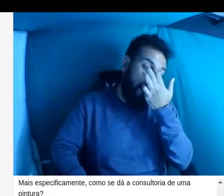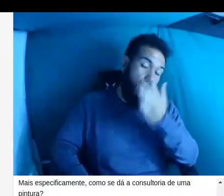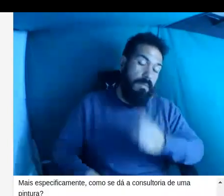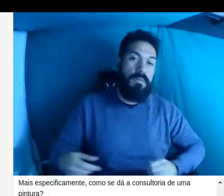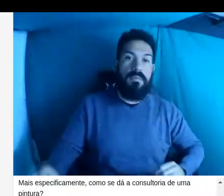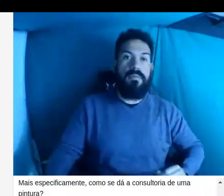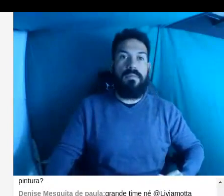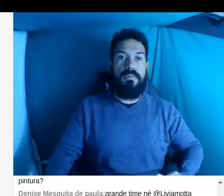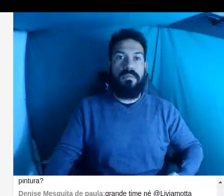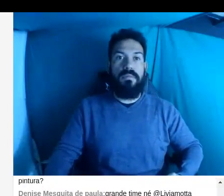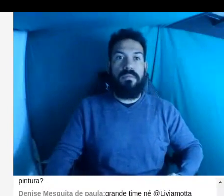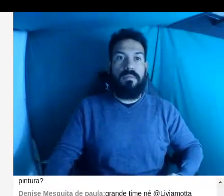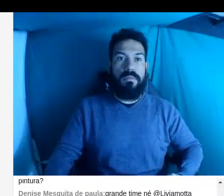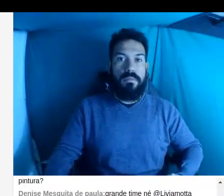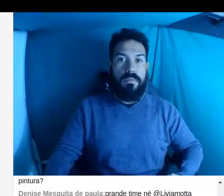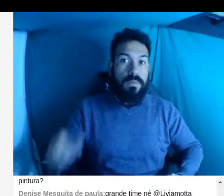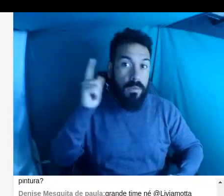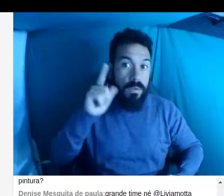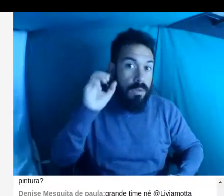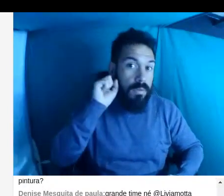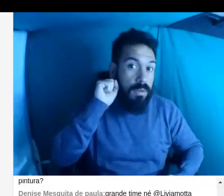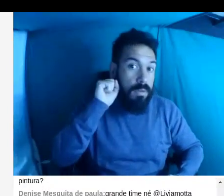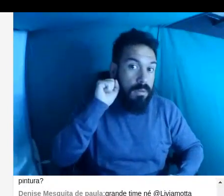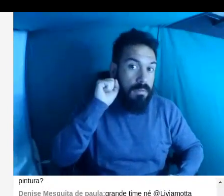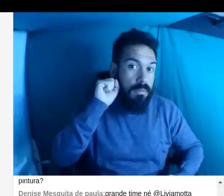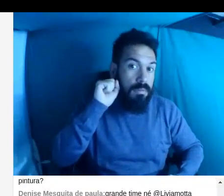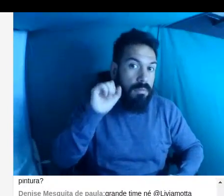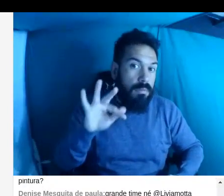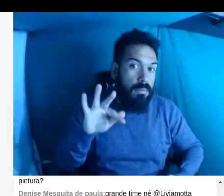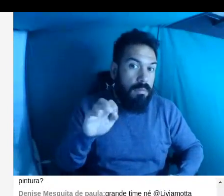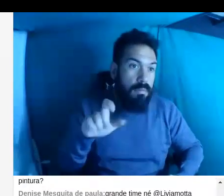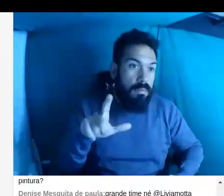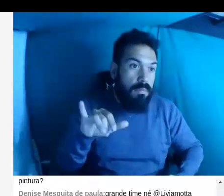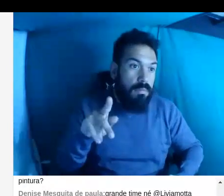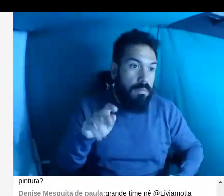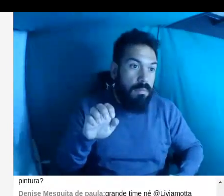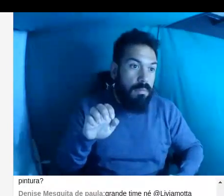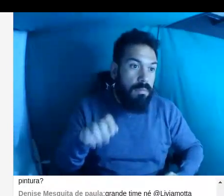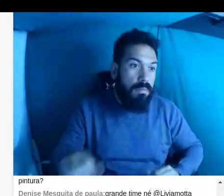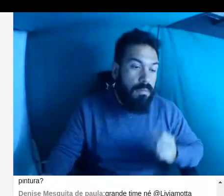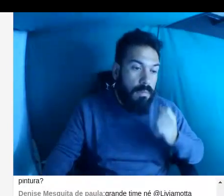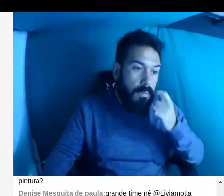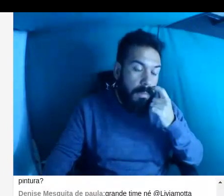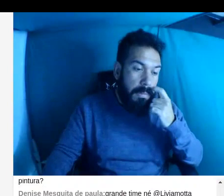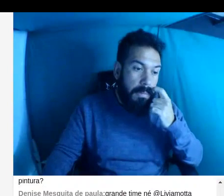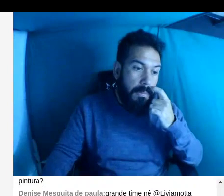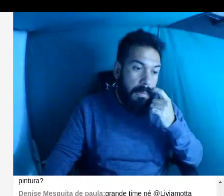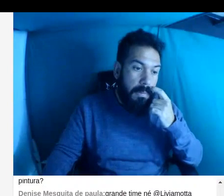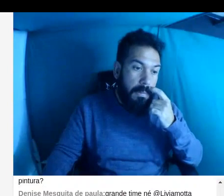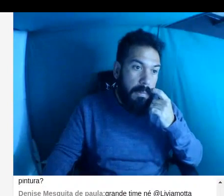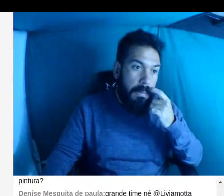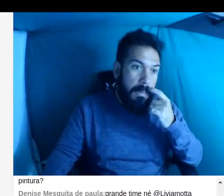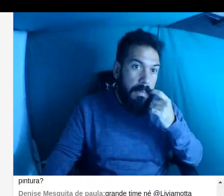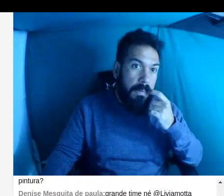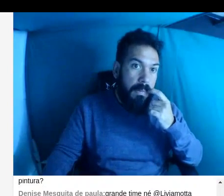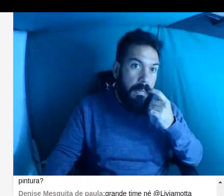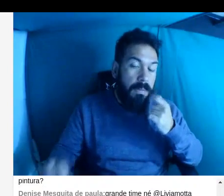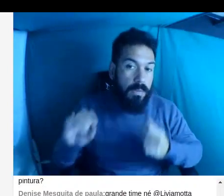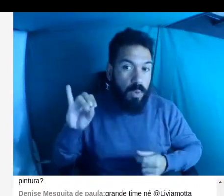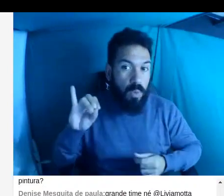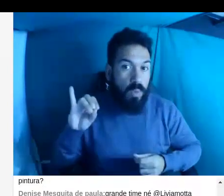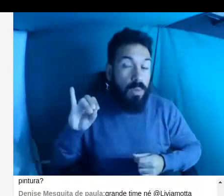Oi, Felipe. Alô? Oi,